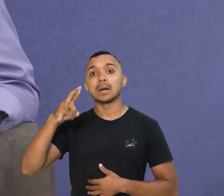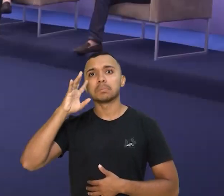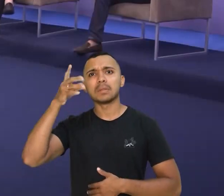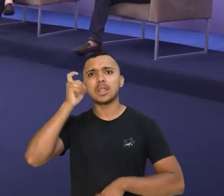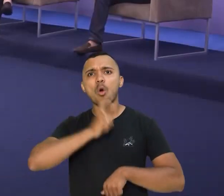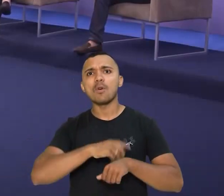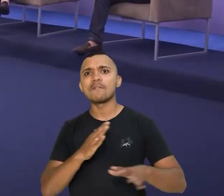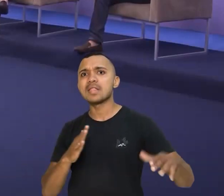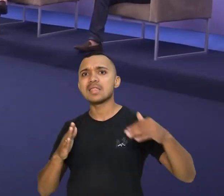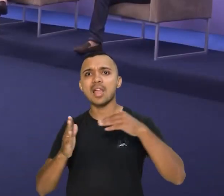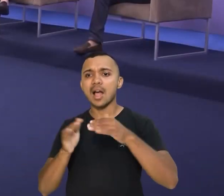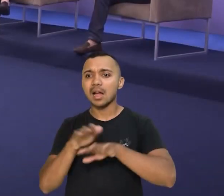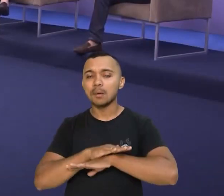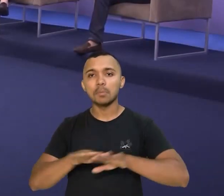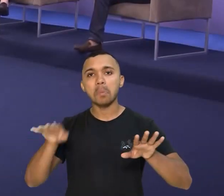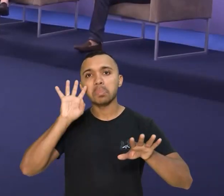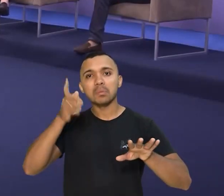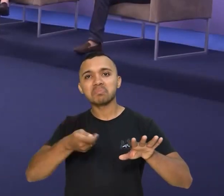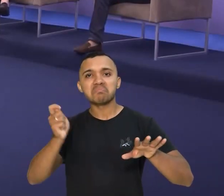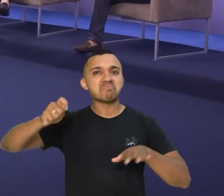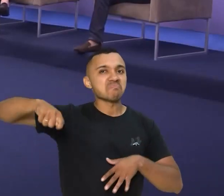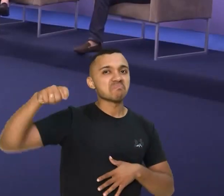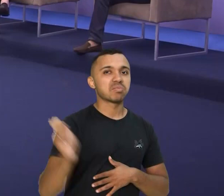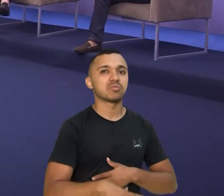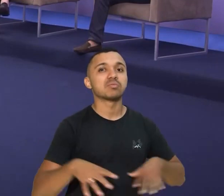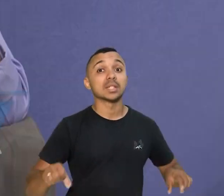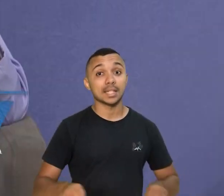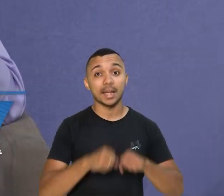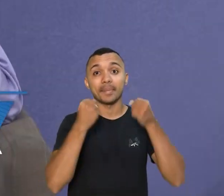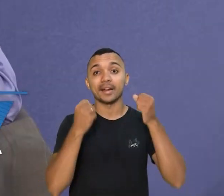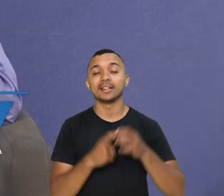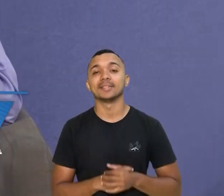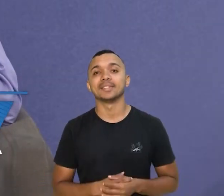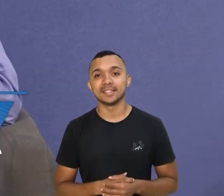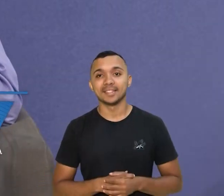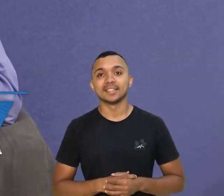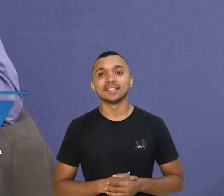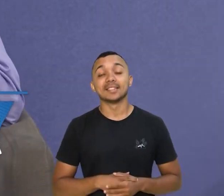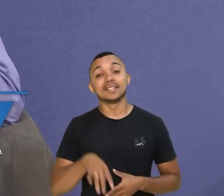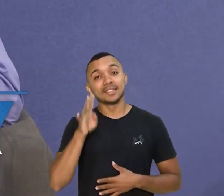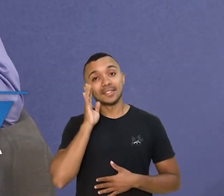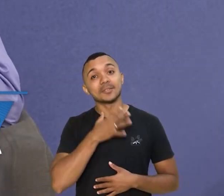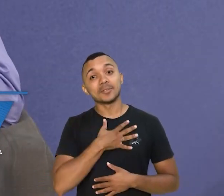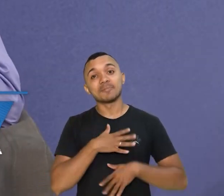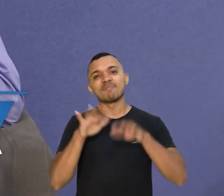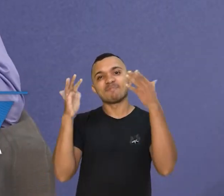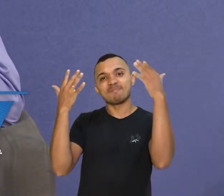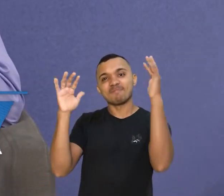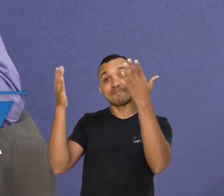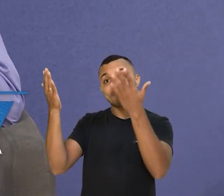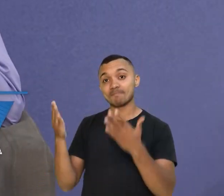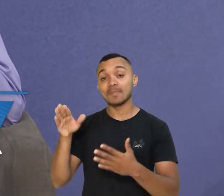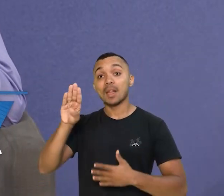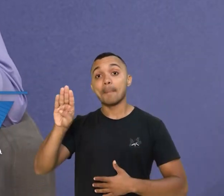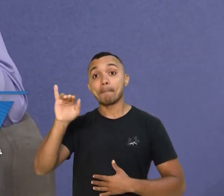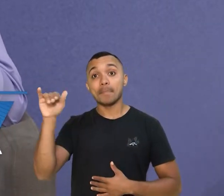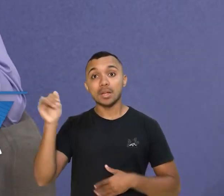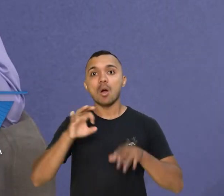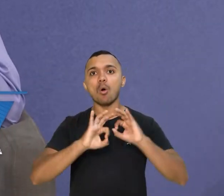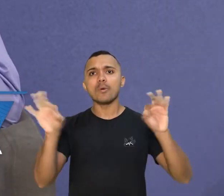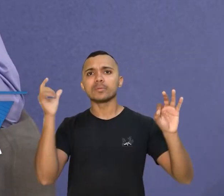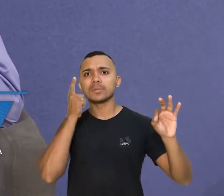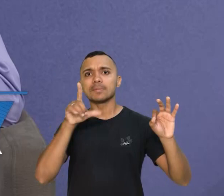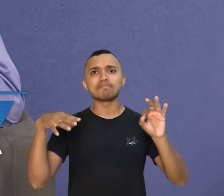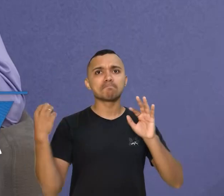raquetes. É. Pá, no chão. É. Era muito legal o Joe McEnroe. Mas, bom, é legal isso aí. Parabéns à Bia, que conquista esse feito